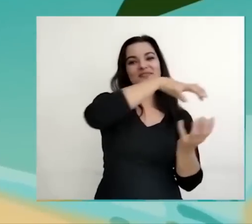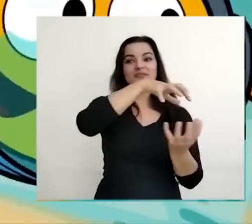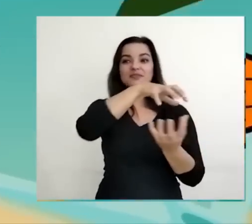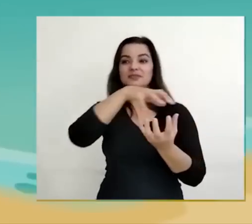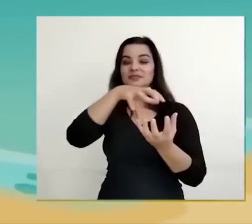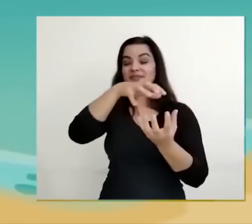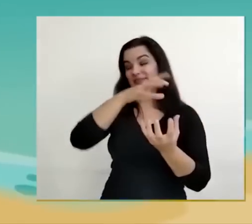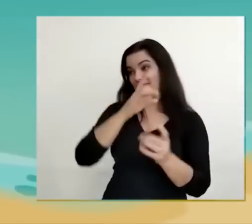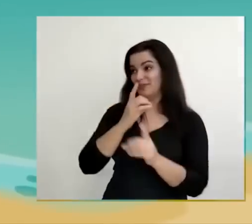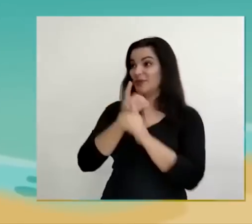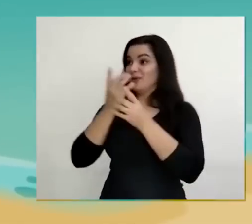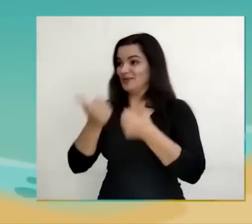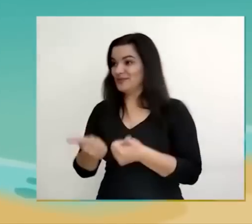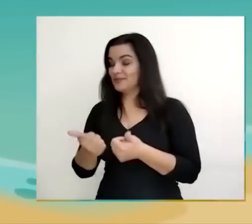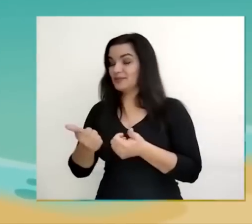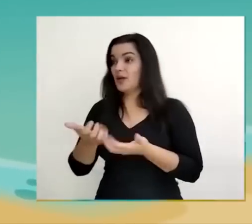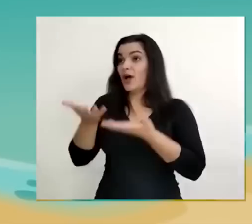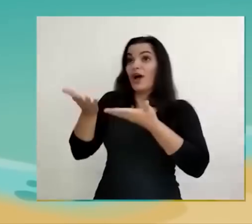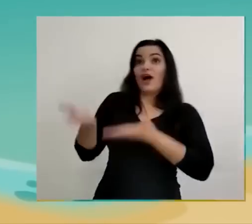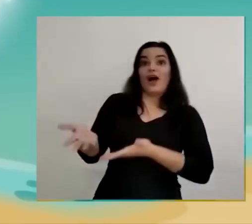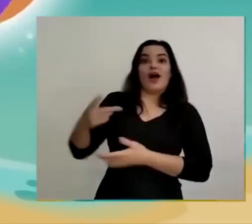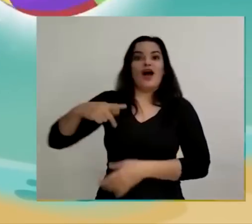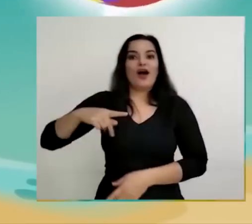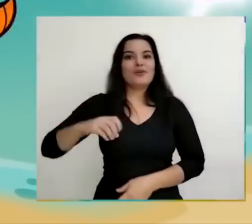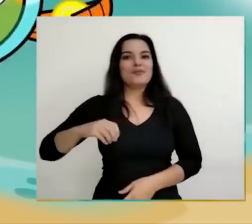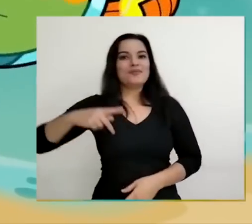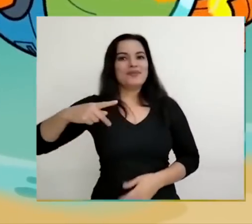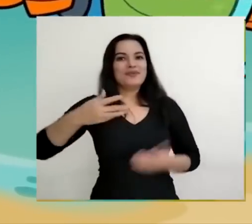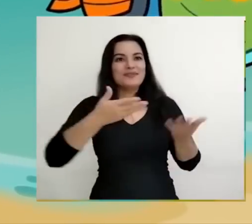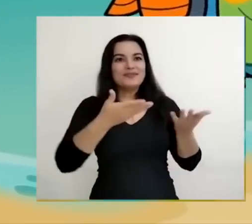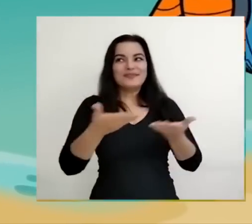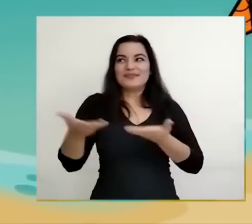Achei! A Pop!